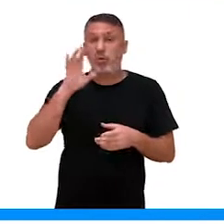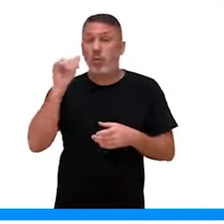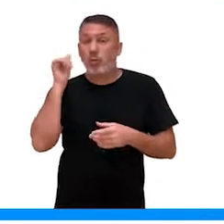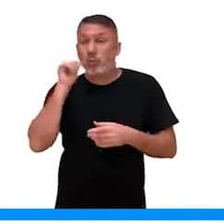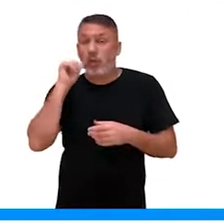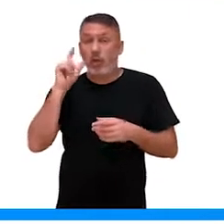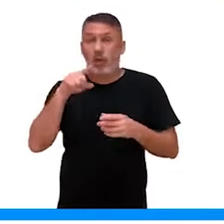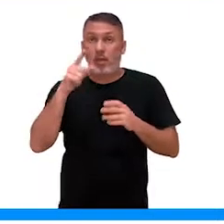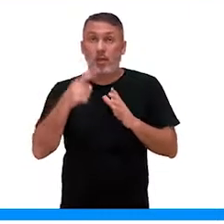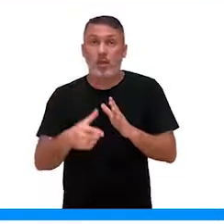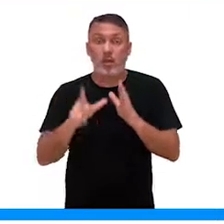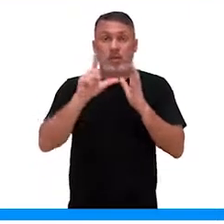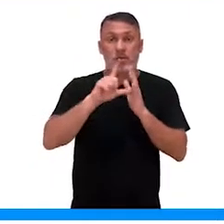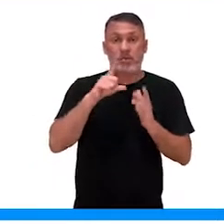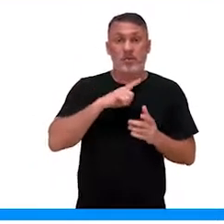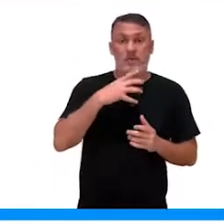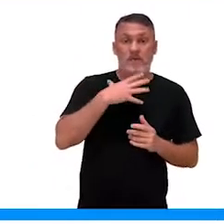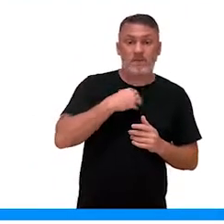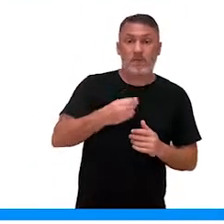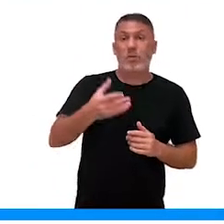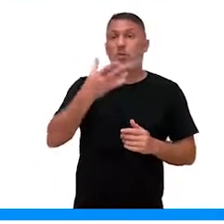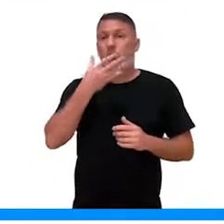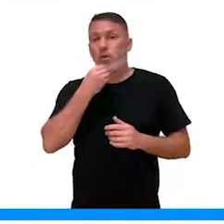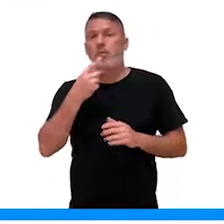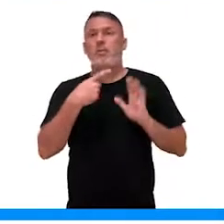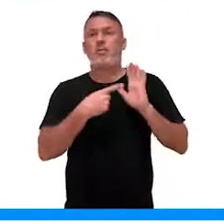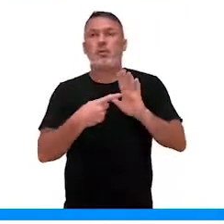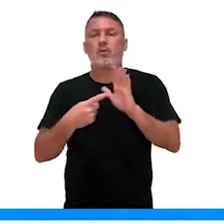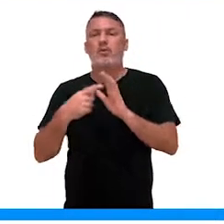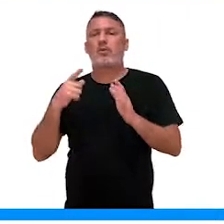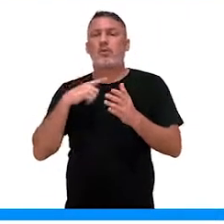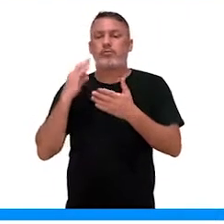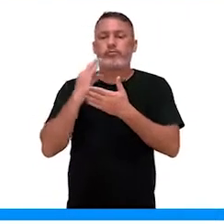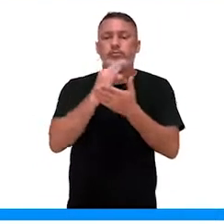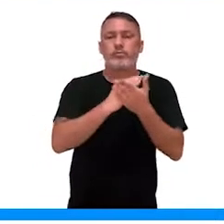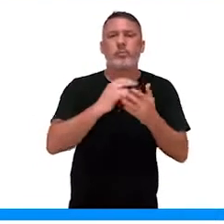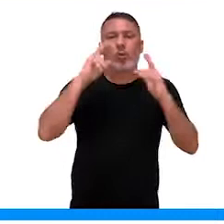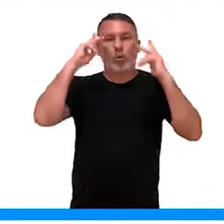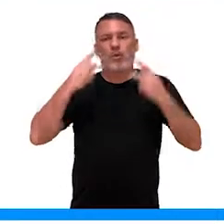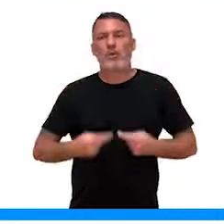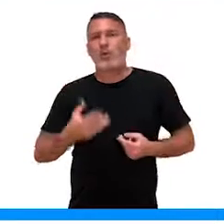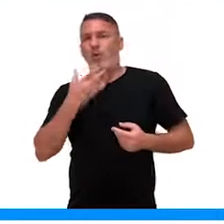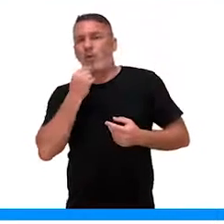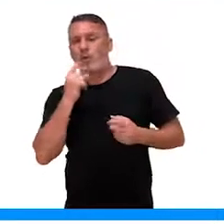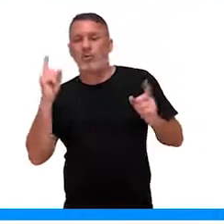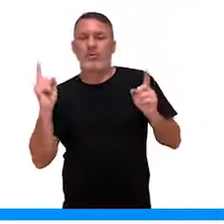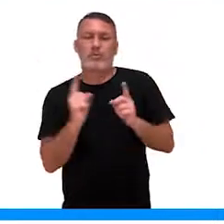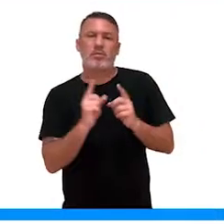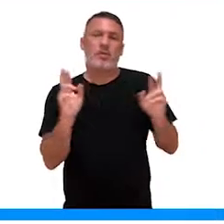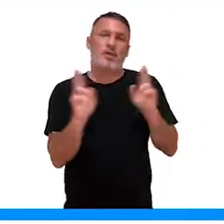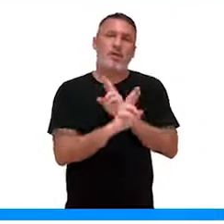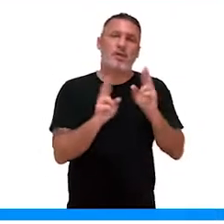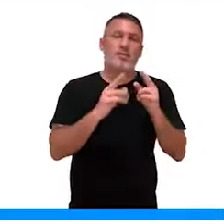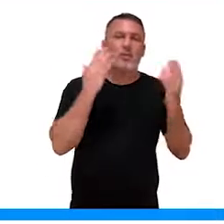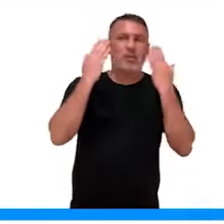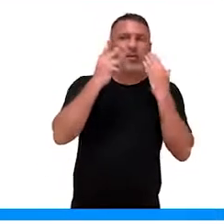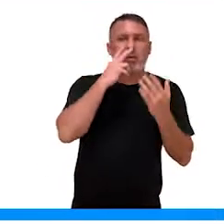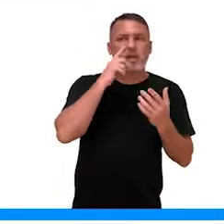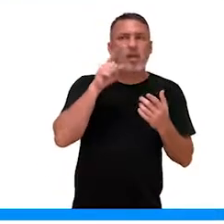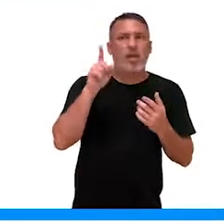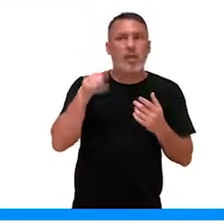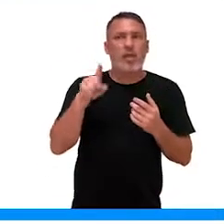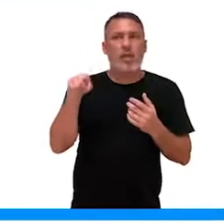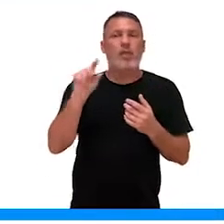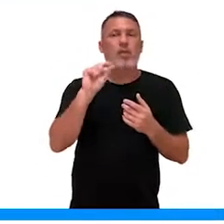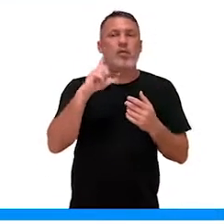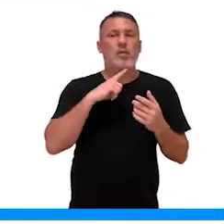as mulheres que antes tiveram filhos homens apresentavam microquimerismo masculino. Essa correlação levou à